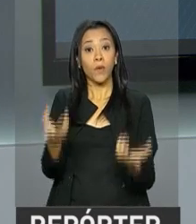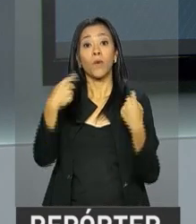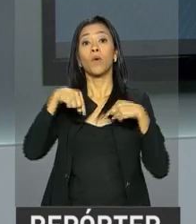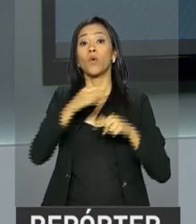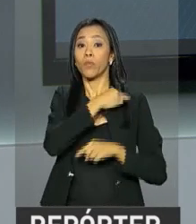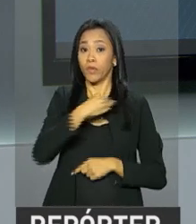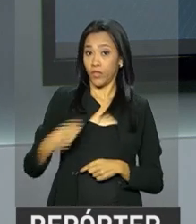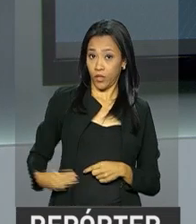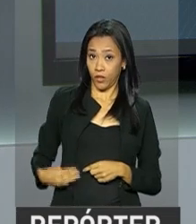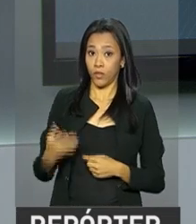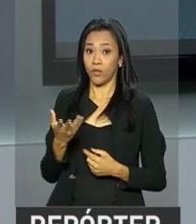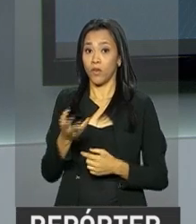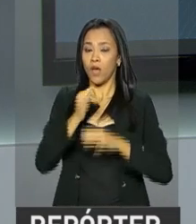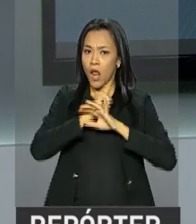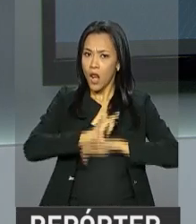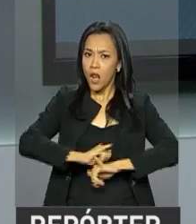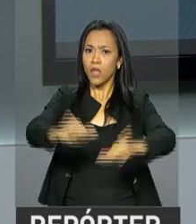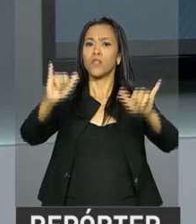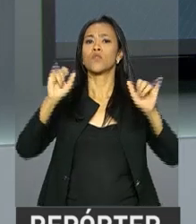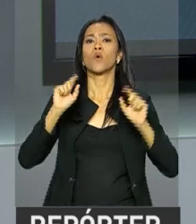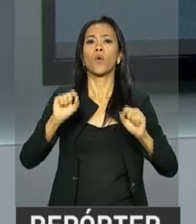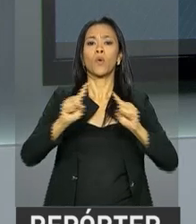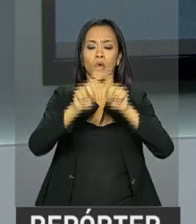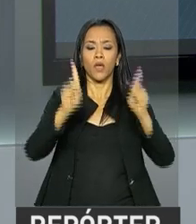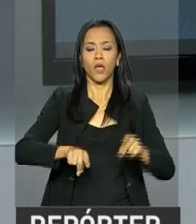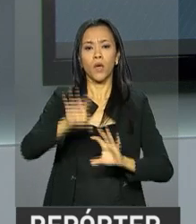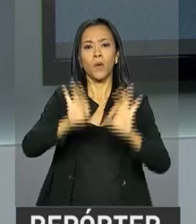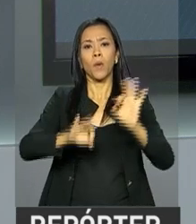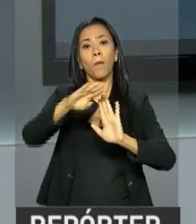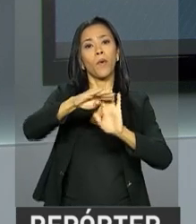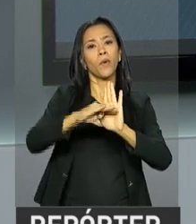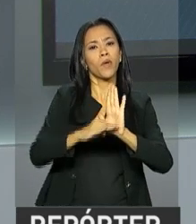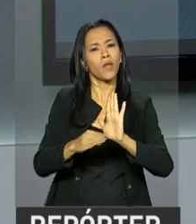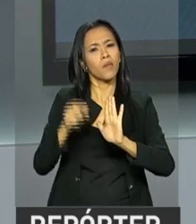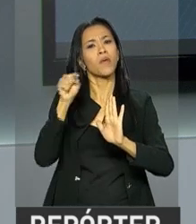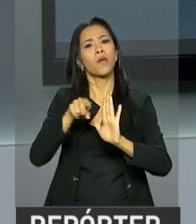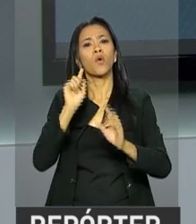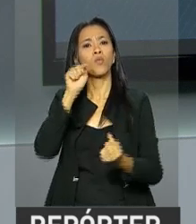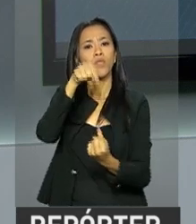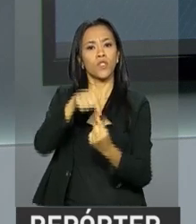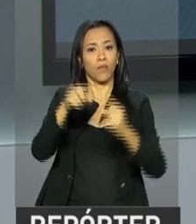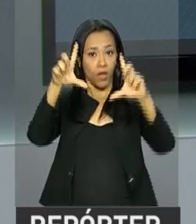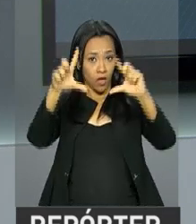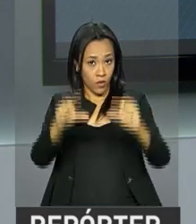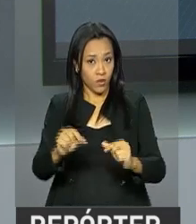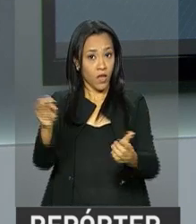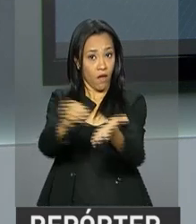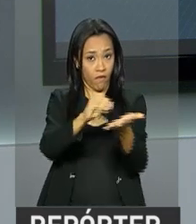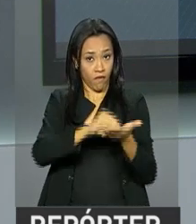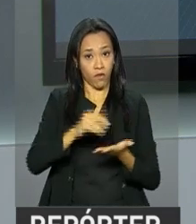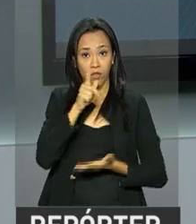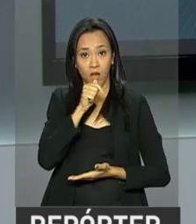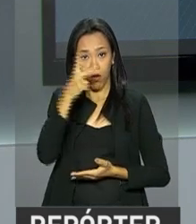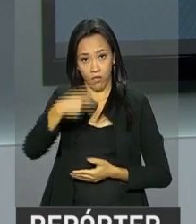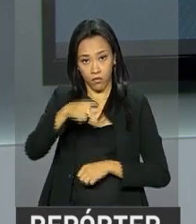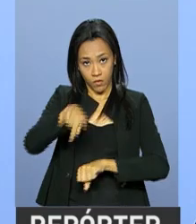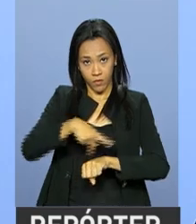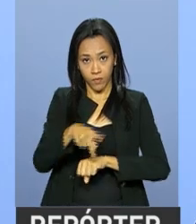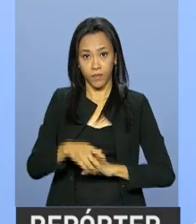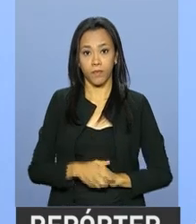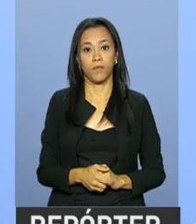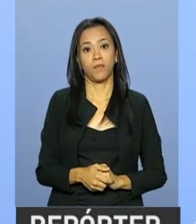filho lançou o programa Plantadores de rio que pretende reduzir a falta de água no